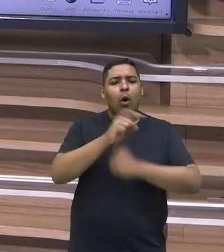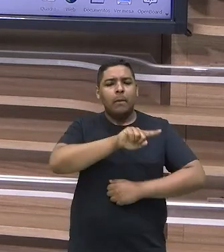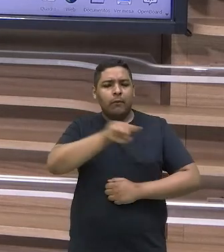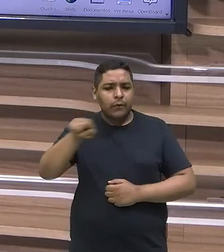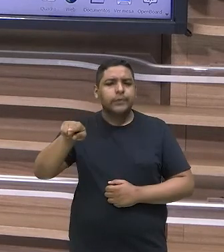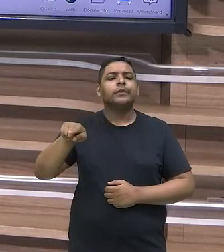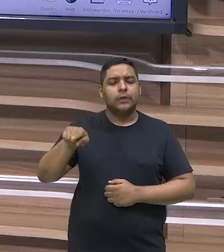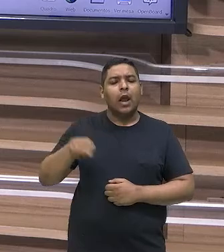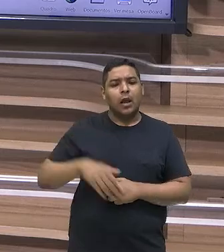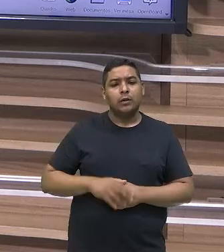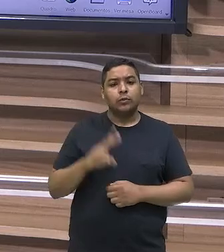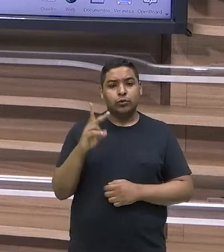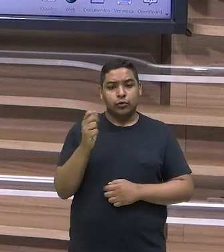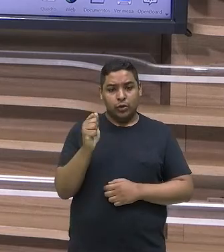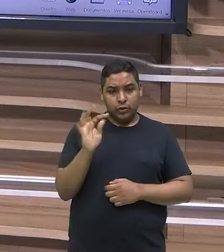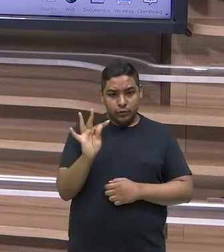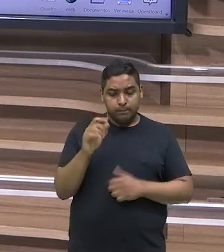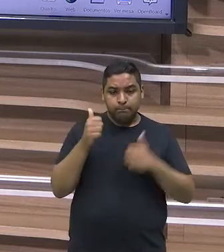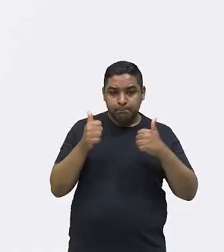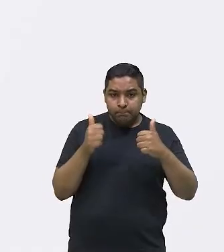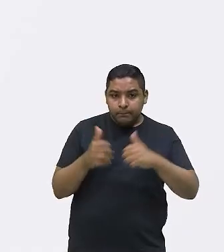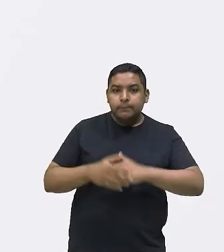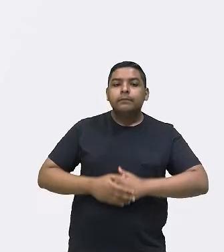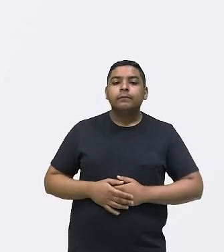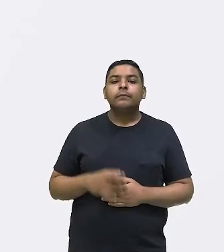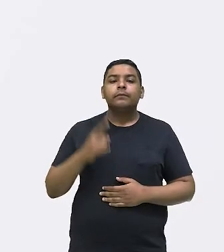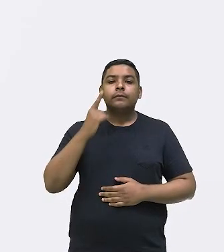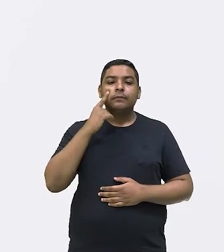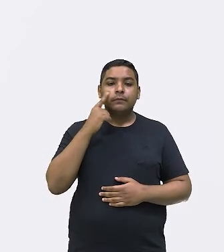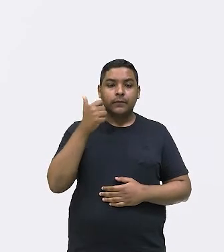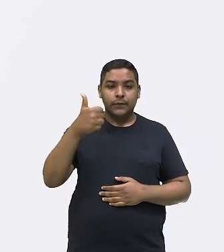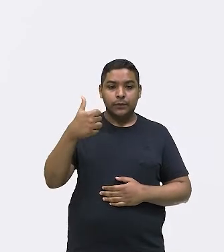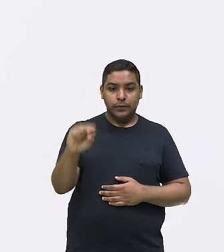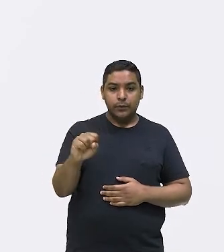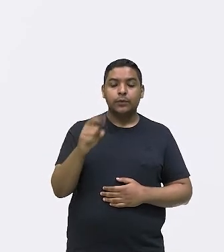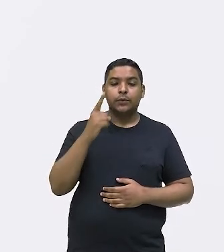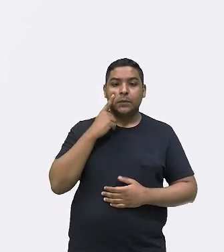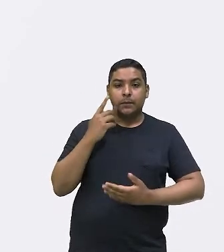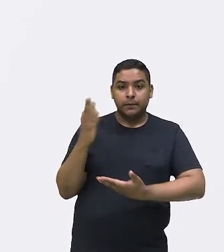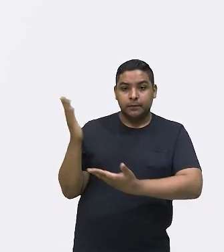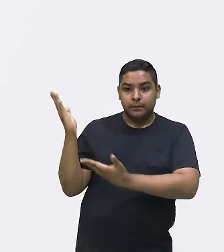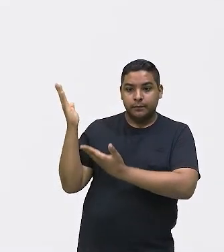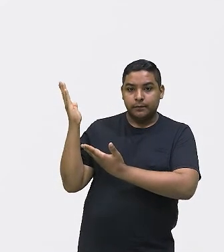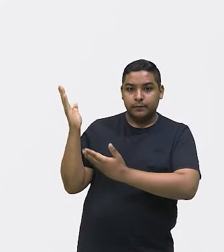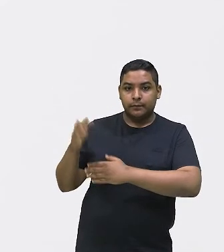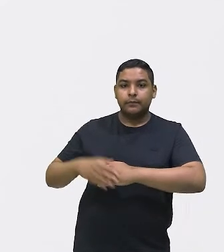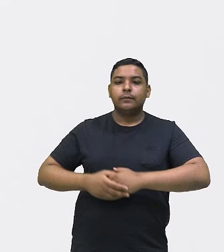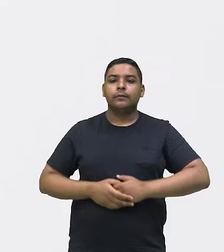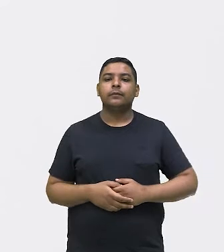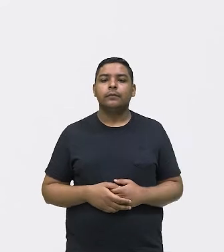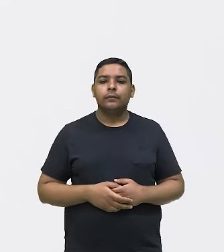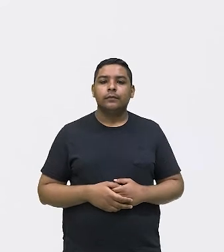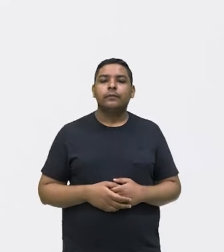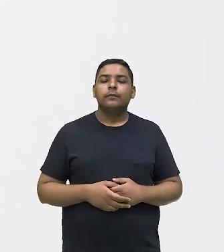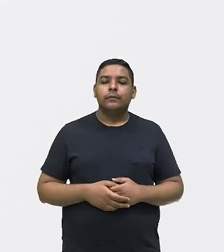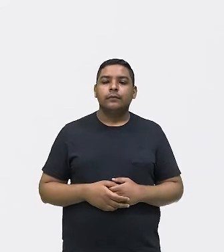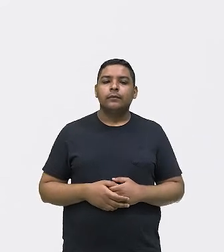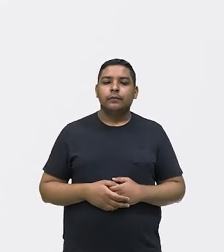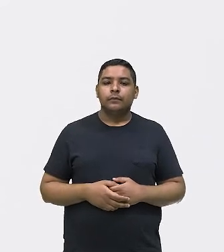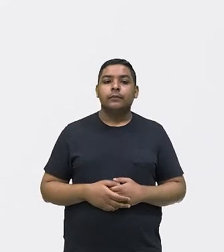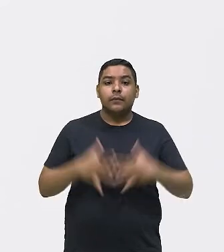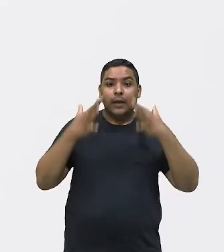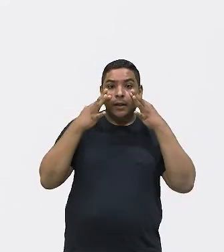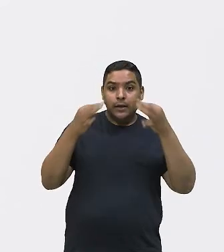no nosso chat. Vamos à nossa questão de número 18. Essa questão diz o seguinte, vamos ler com